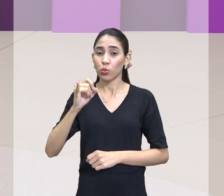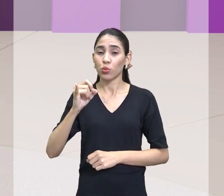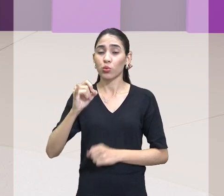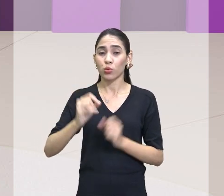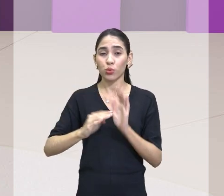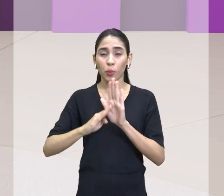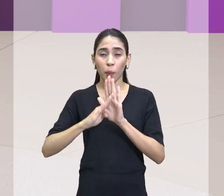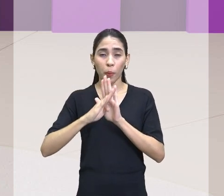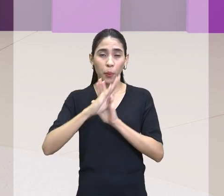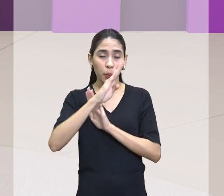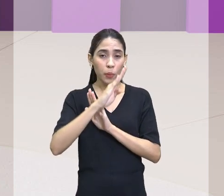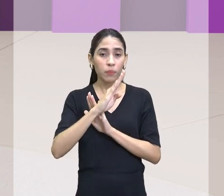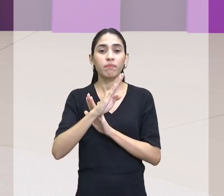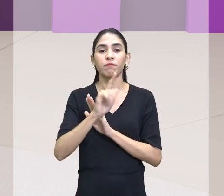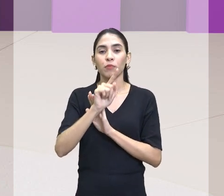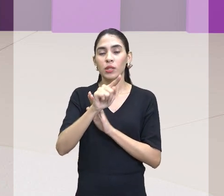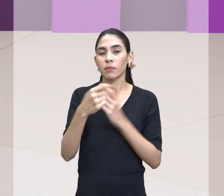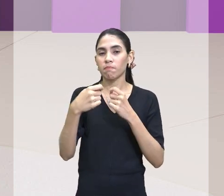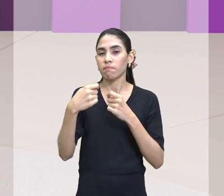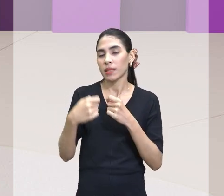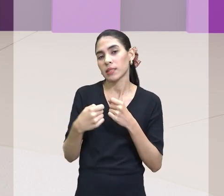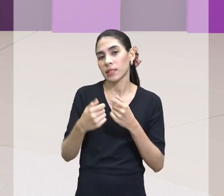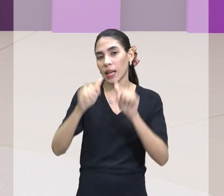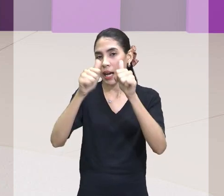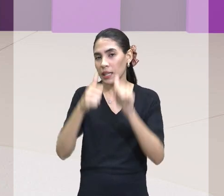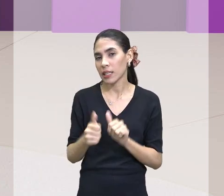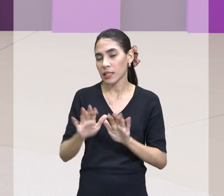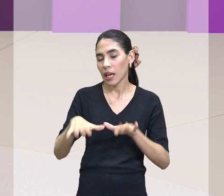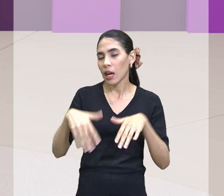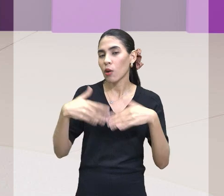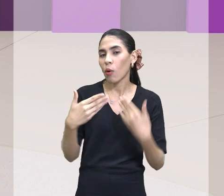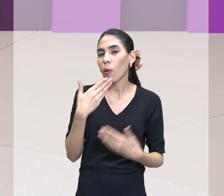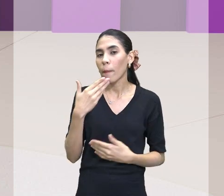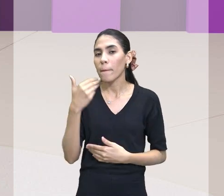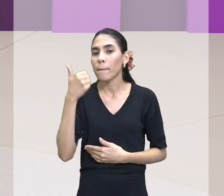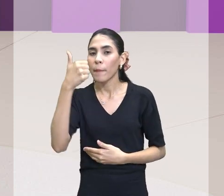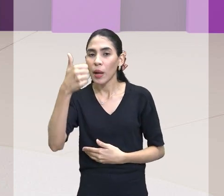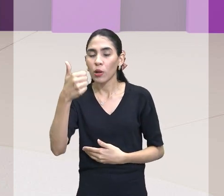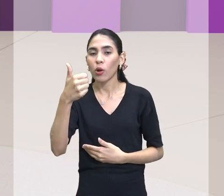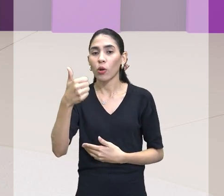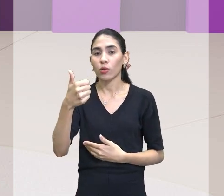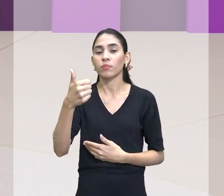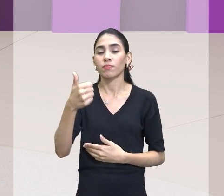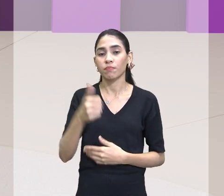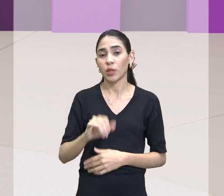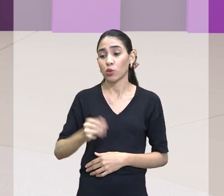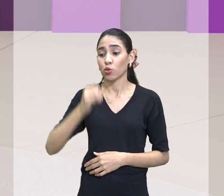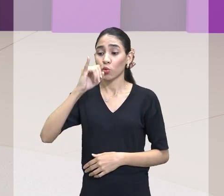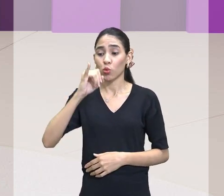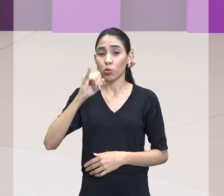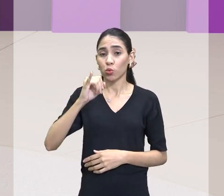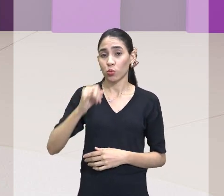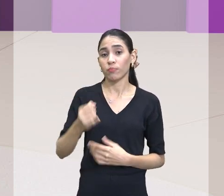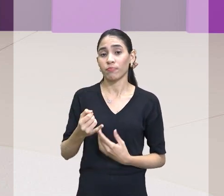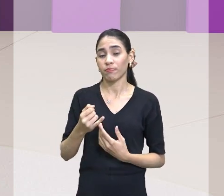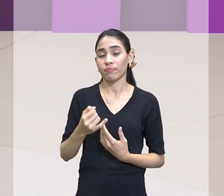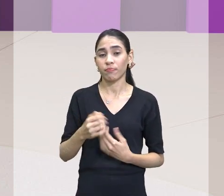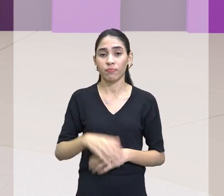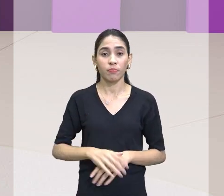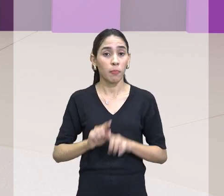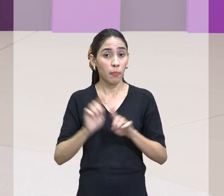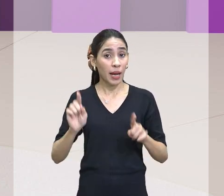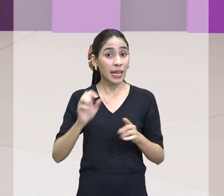melhores alternativas, tá? Para que você não caia nessa cilada de pagar juros sobre juros. Mas, se for